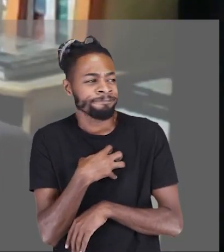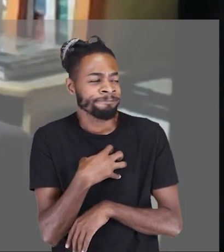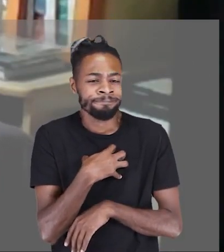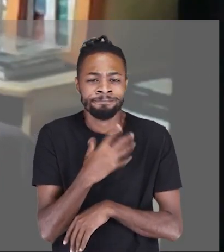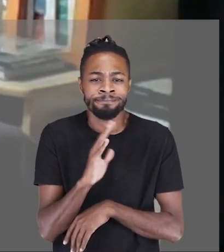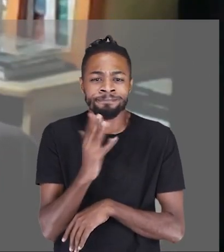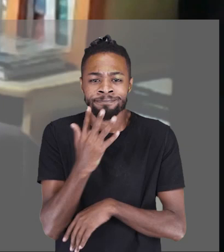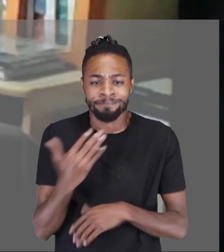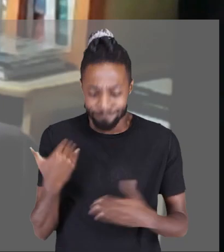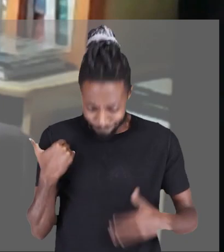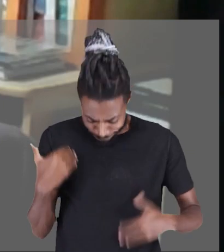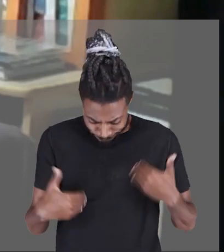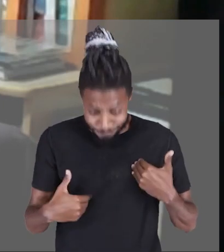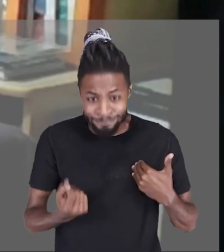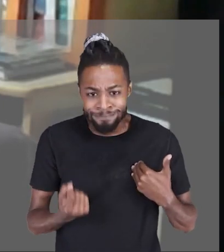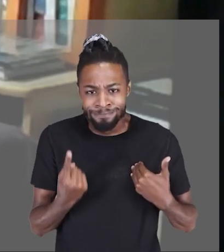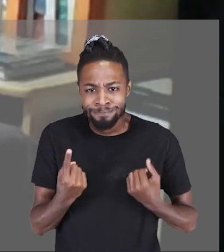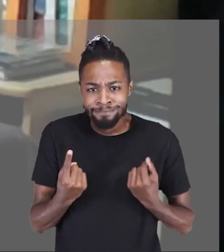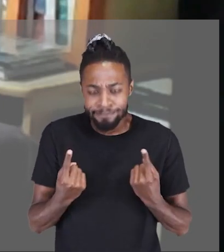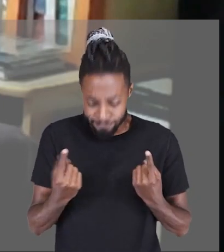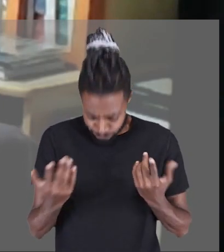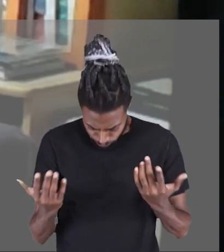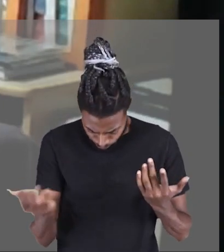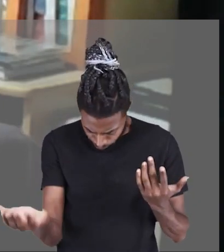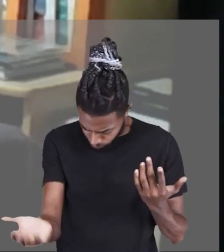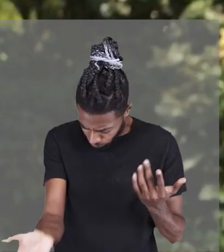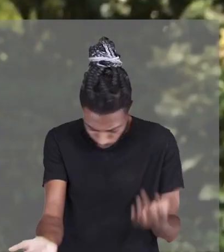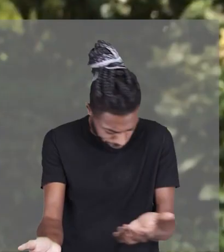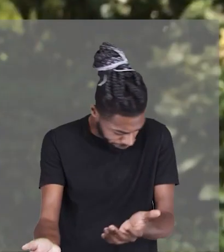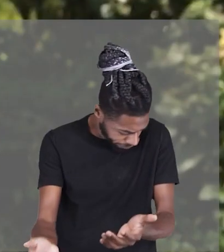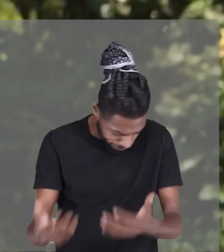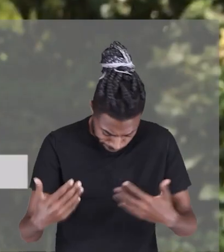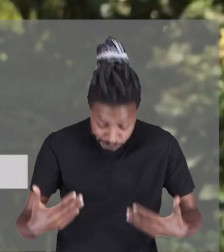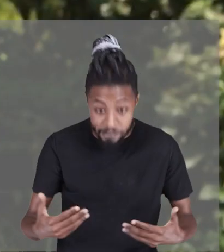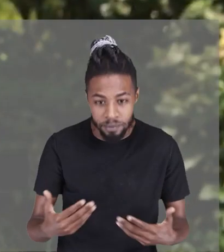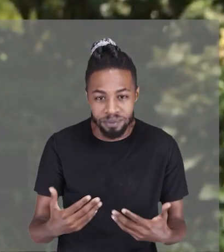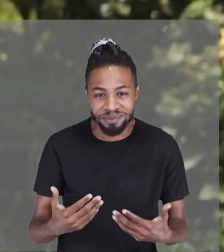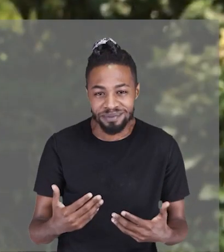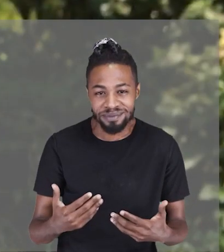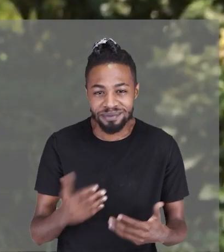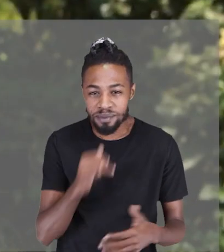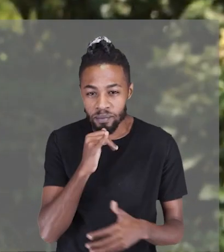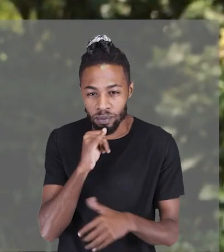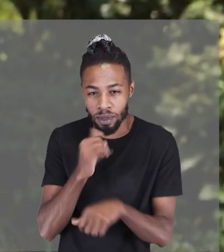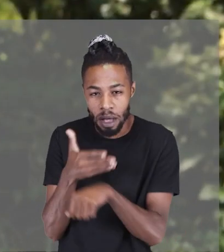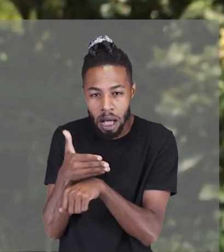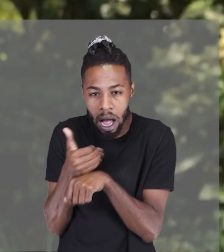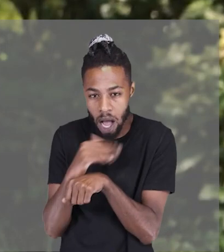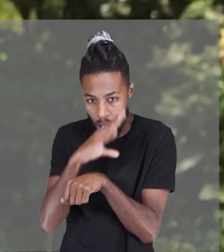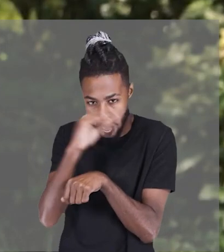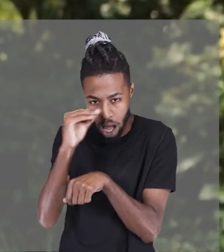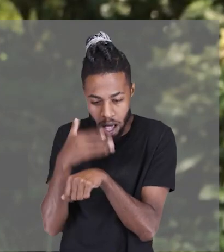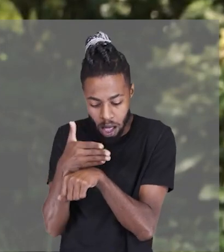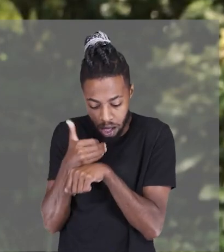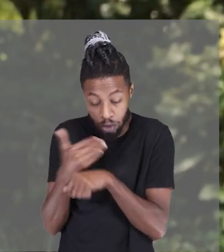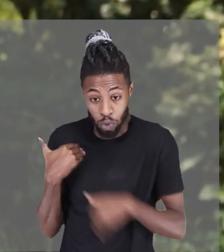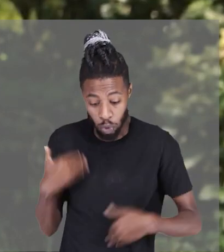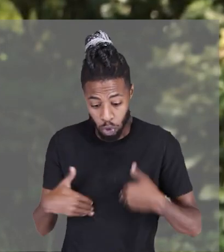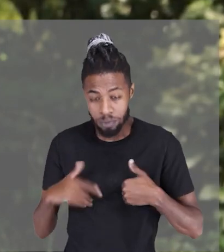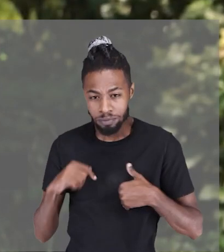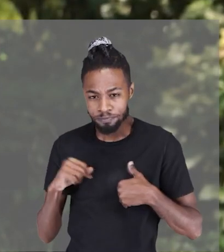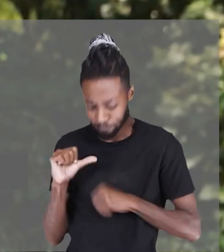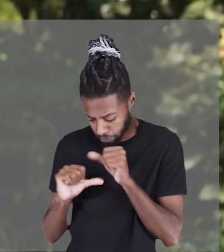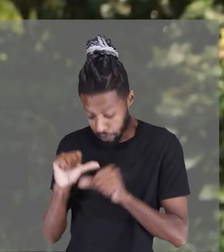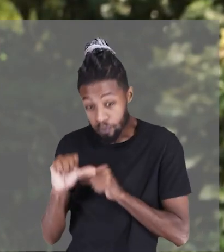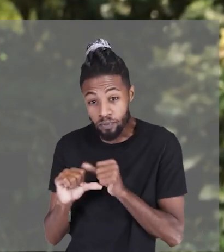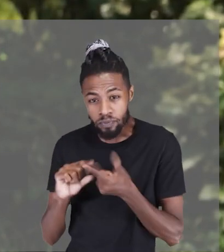eles estão ficando. É um estranhamento até com o próprio corpo. A gente tem que lembrar que na pré-adolescência o corpo está mudando, né?